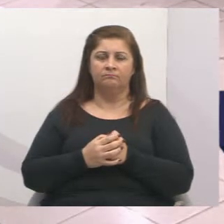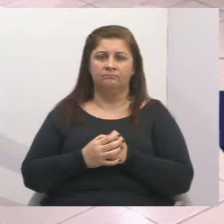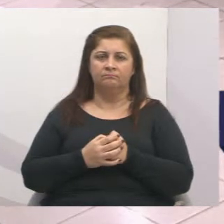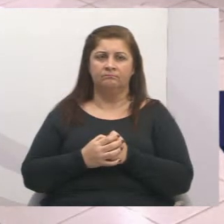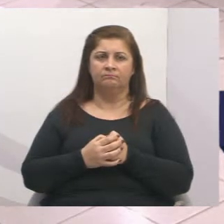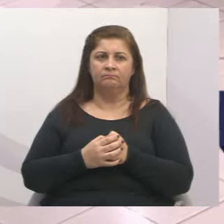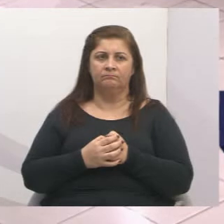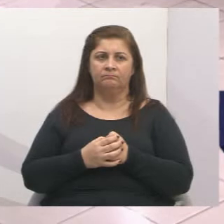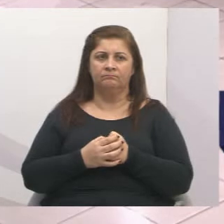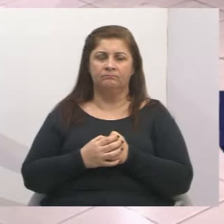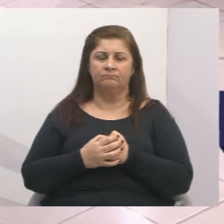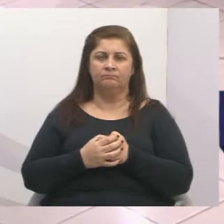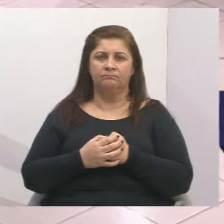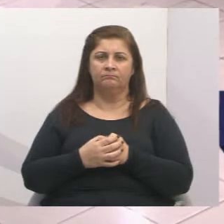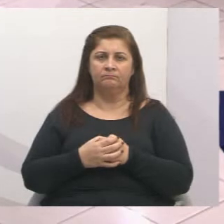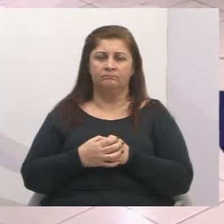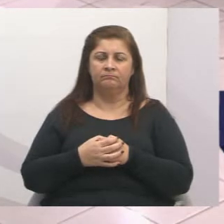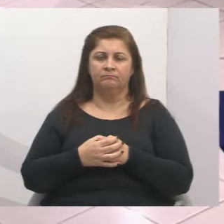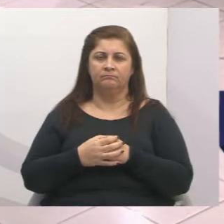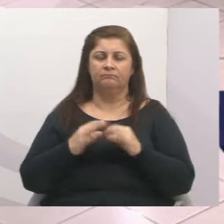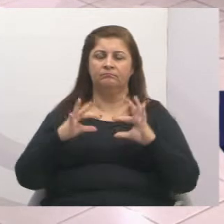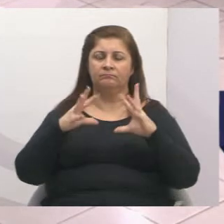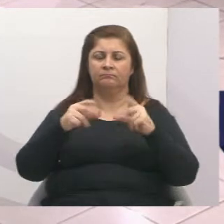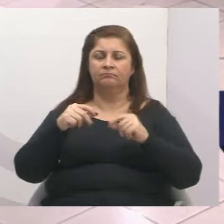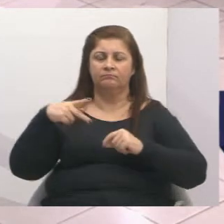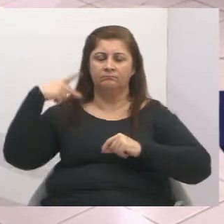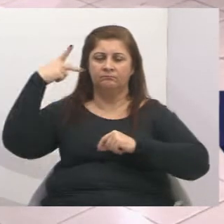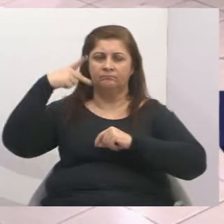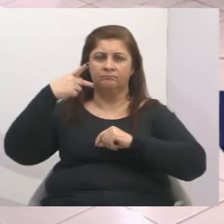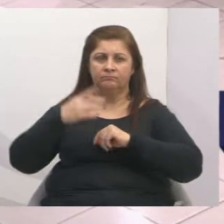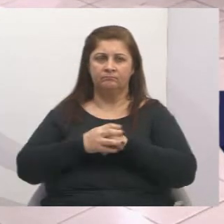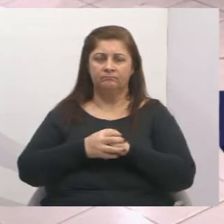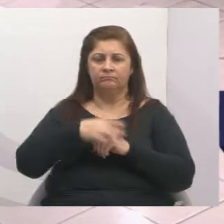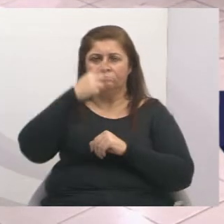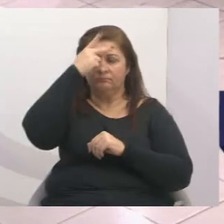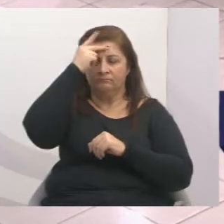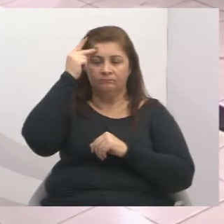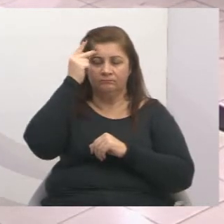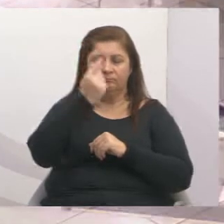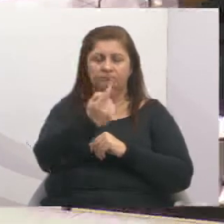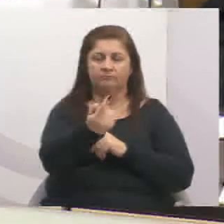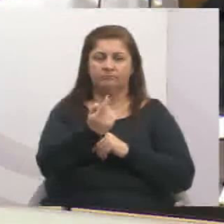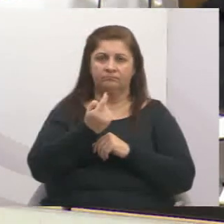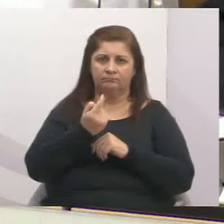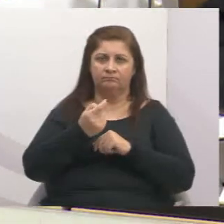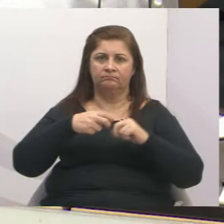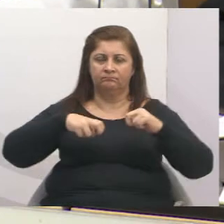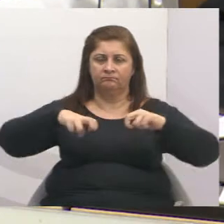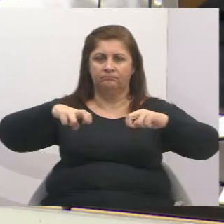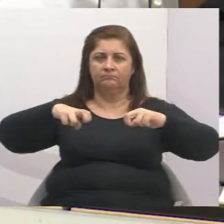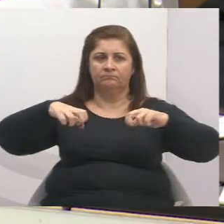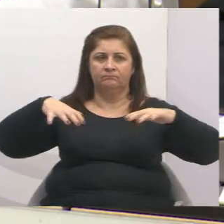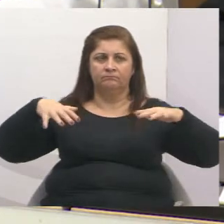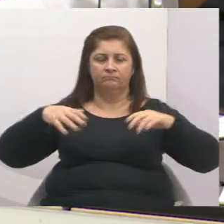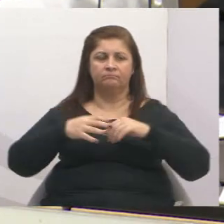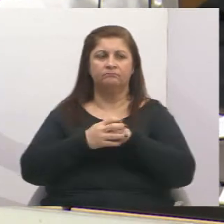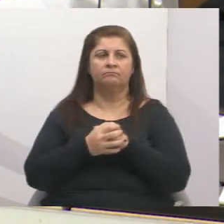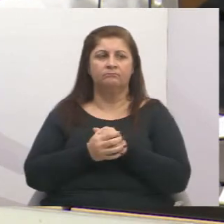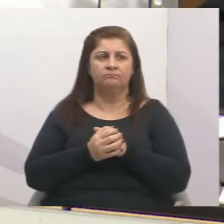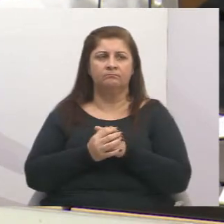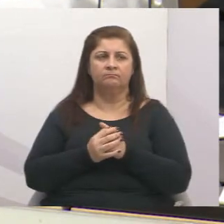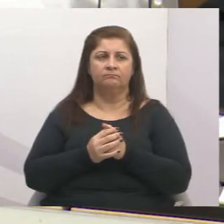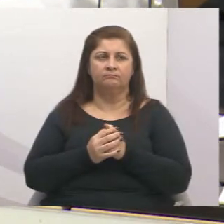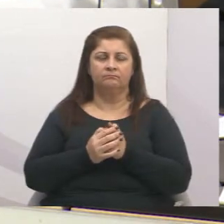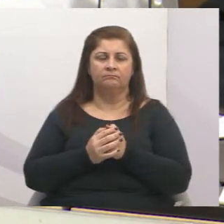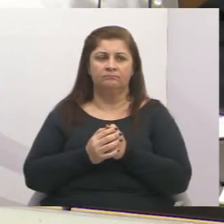secretária do prefeito, todos os vereadores, servidores aqui dessa casa. Eu quero aqui na minha